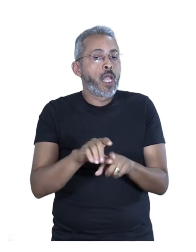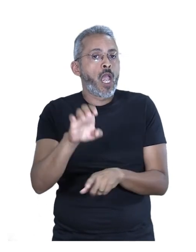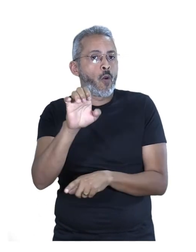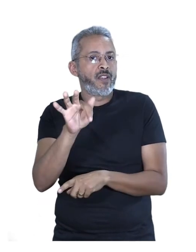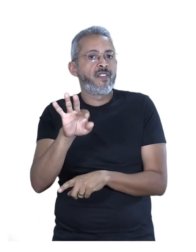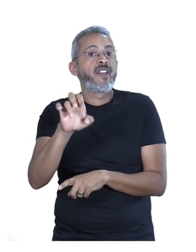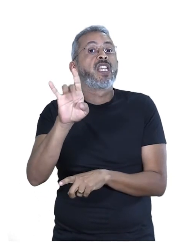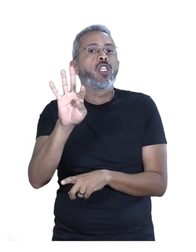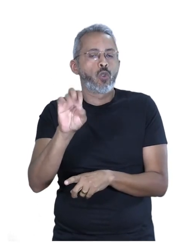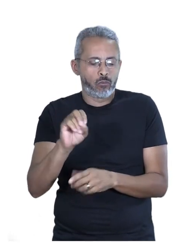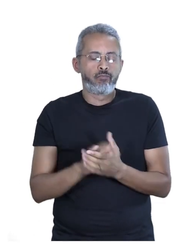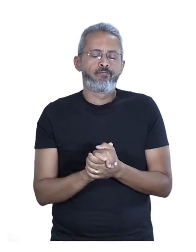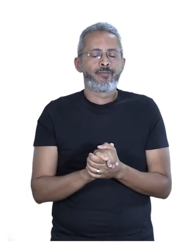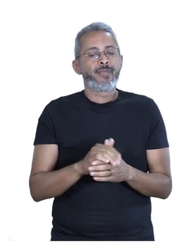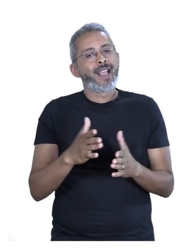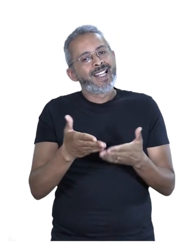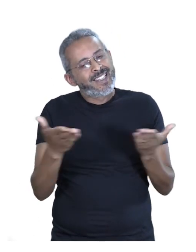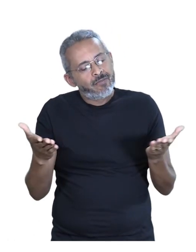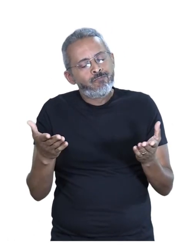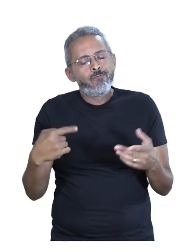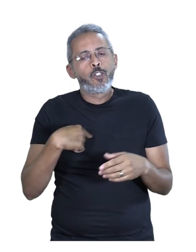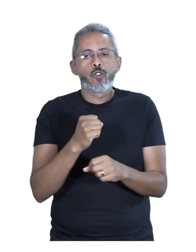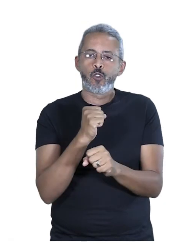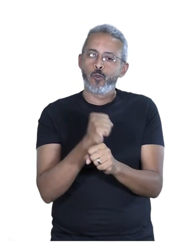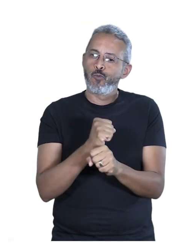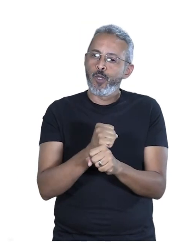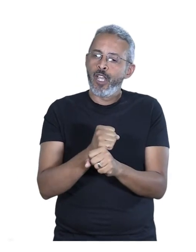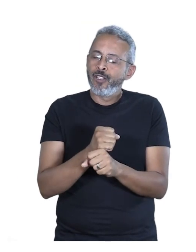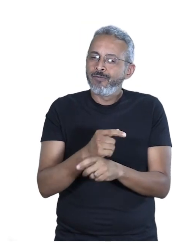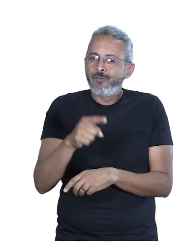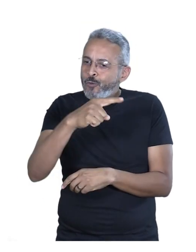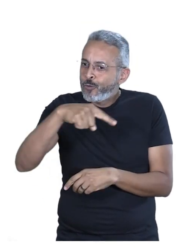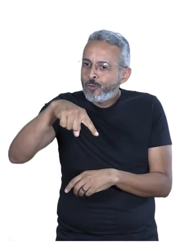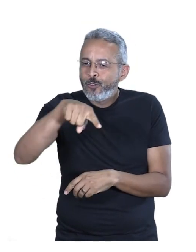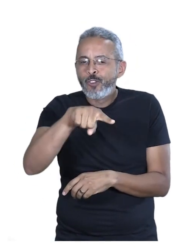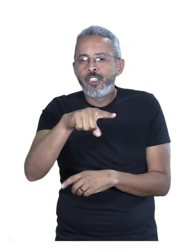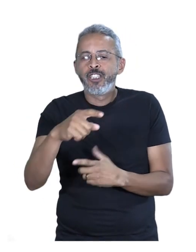Então, galera, espero que vocês tenham curtido a nossa aula de hoje e não deixem